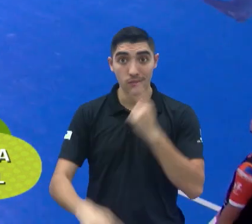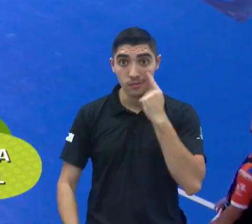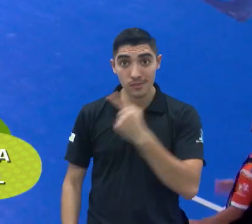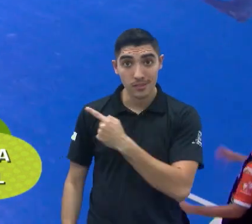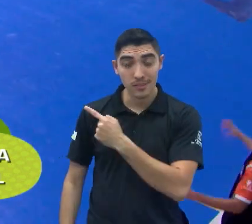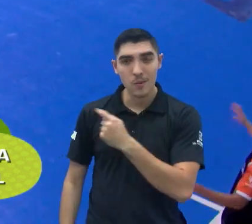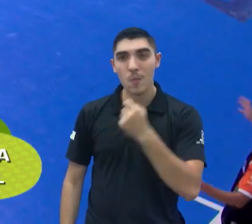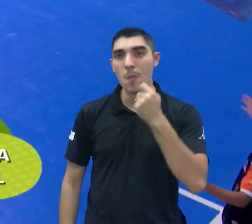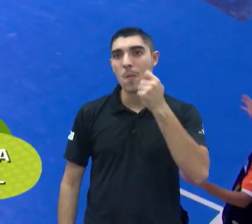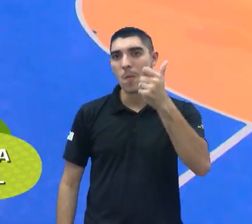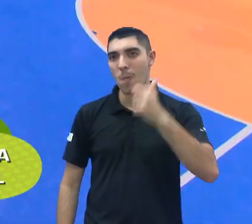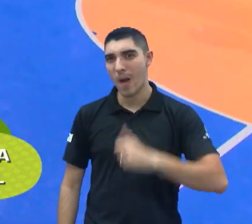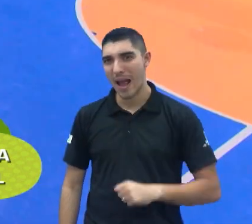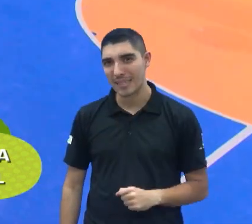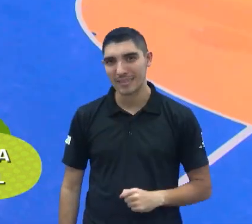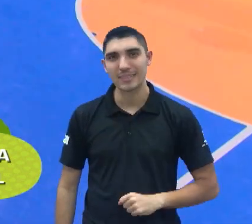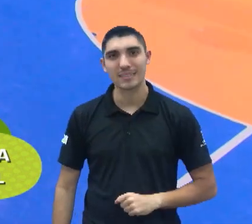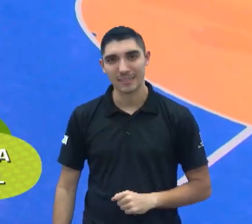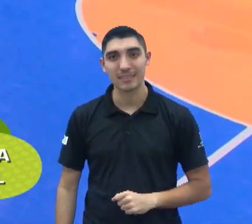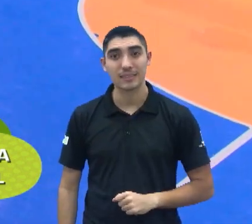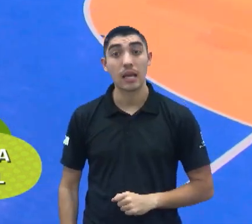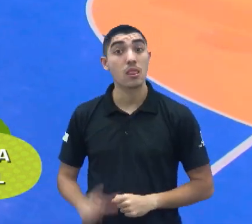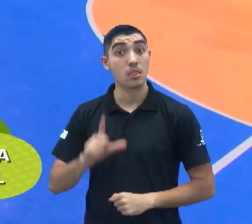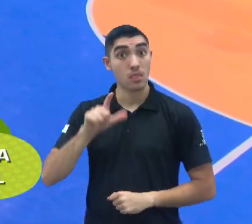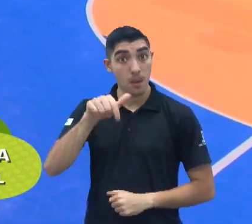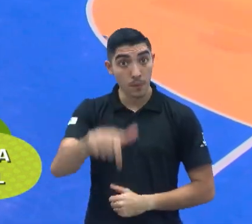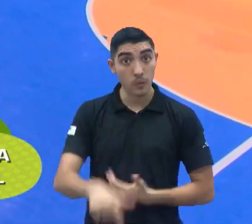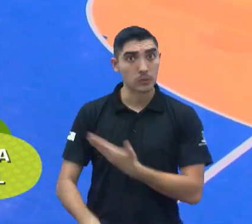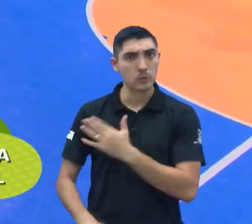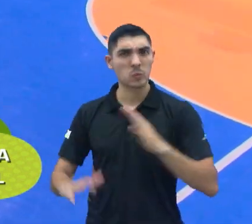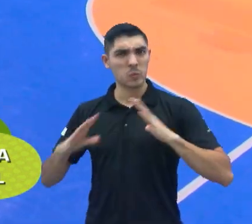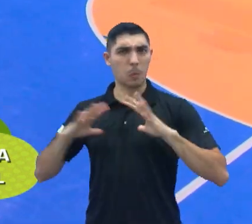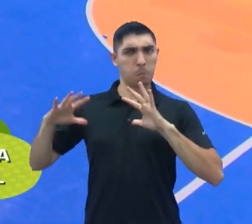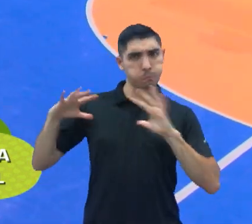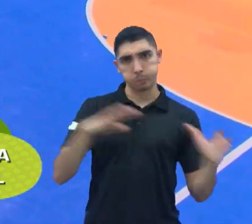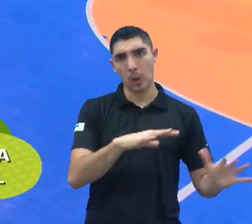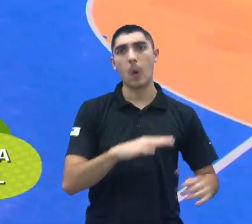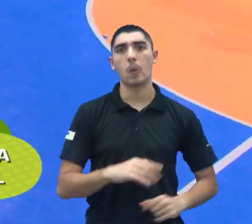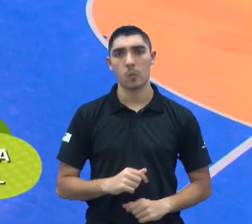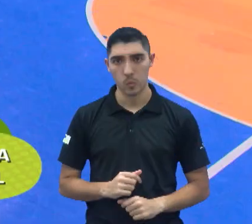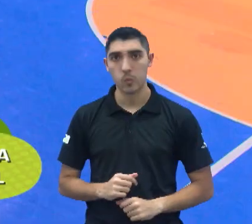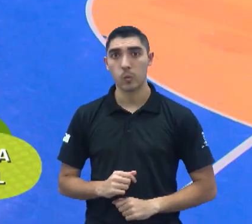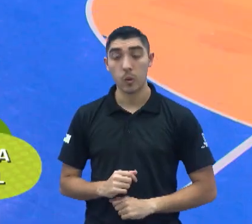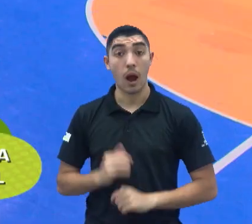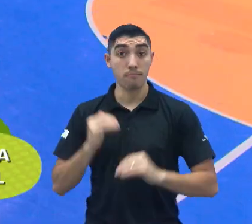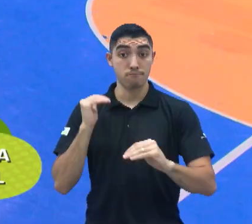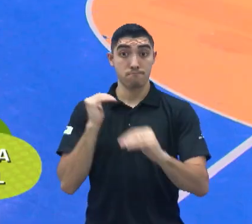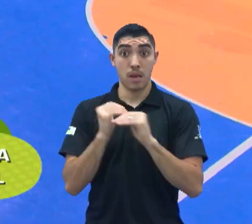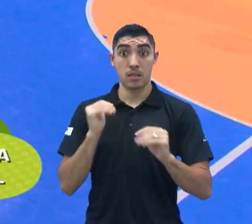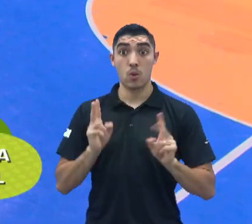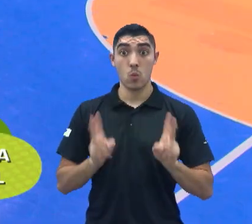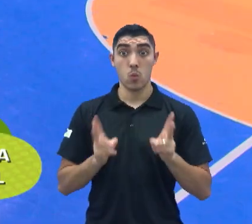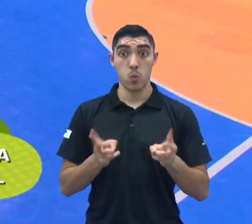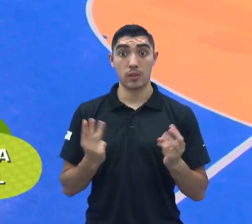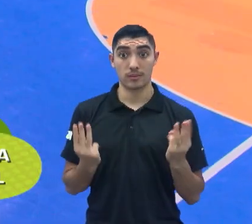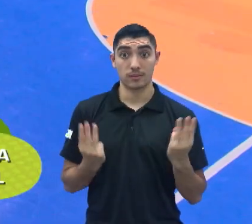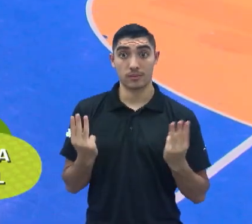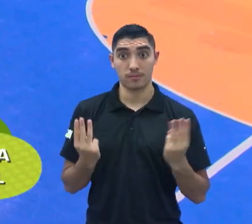quase marcou de longe. Na sequência, ele foi providencial para garantir o empate no placar nessa